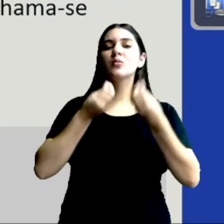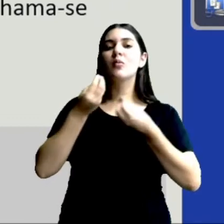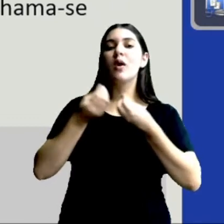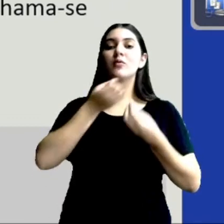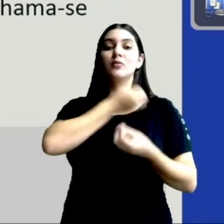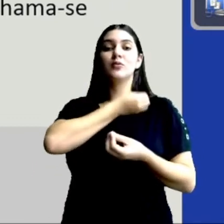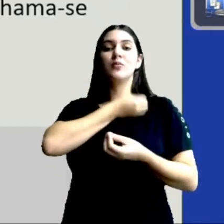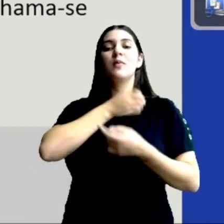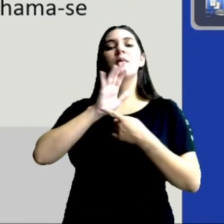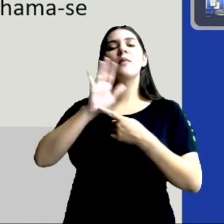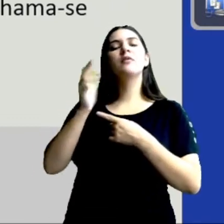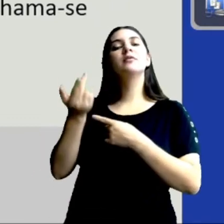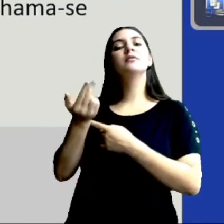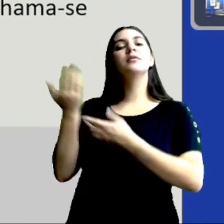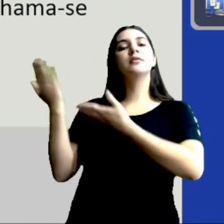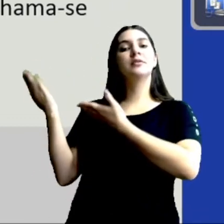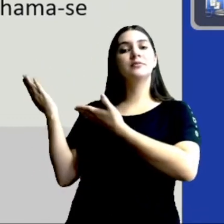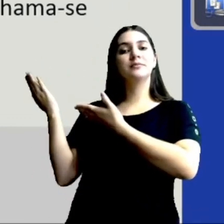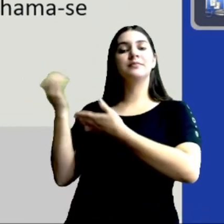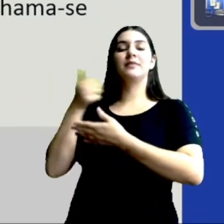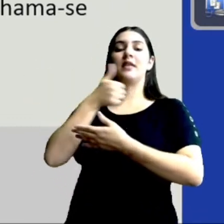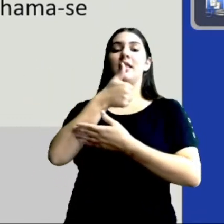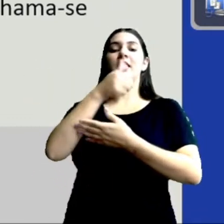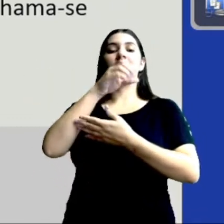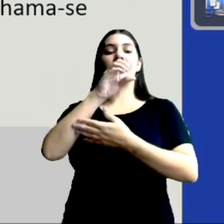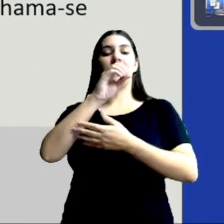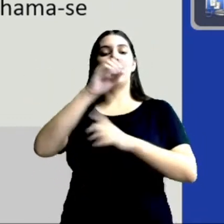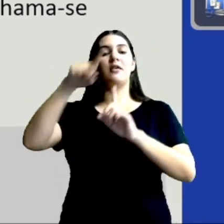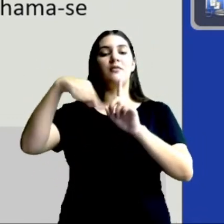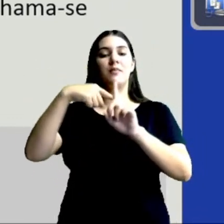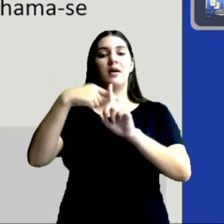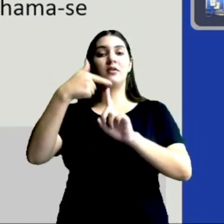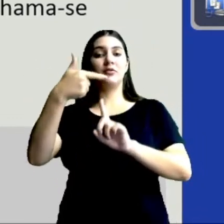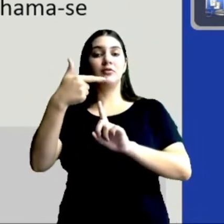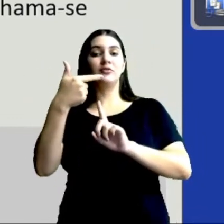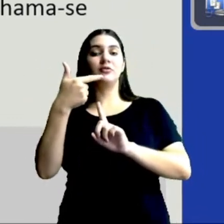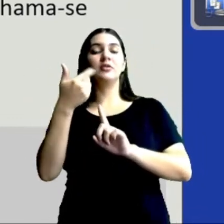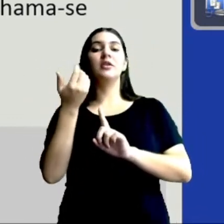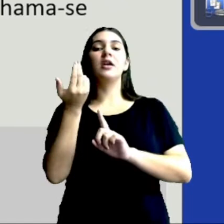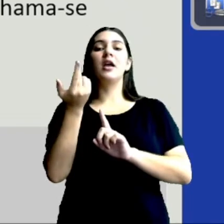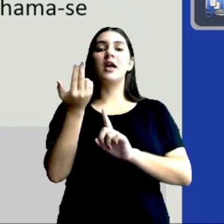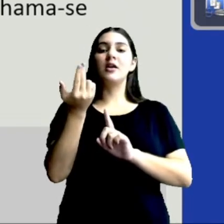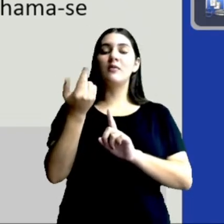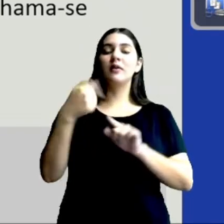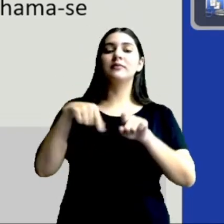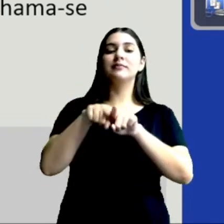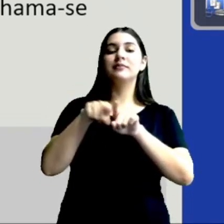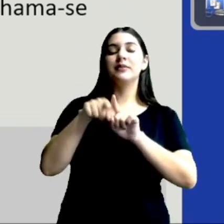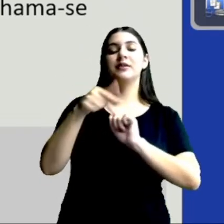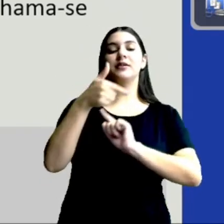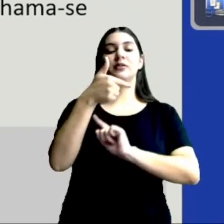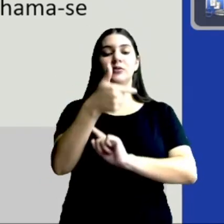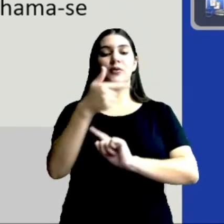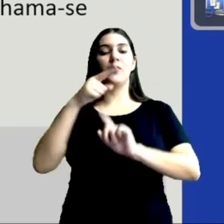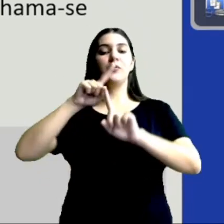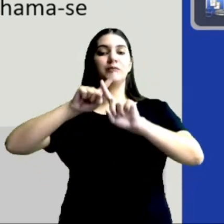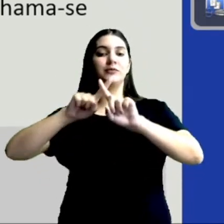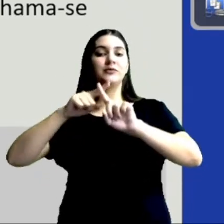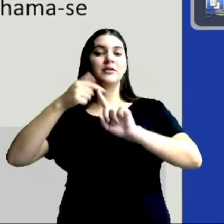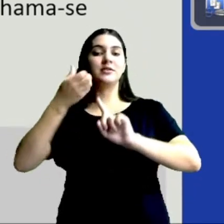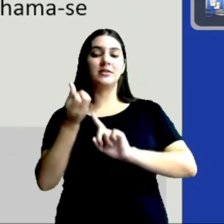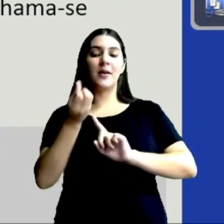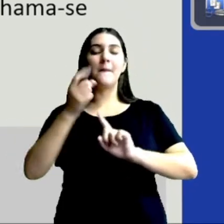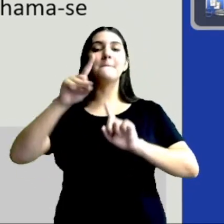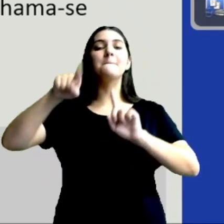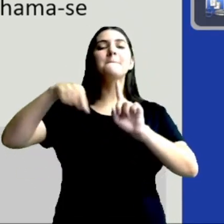aqui nessa igualdade? 10 mais 2 é igual a 2 vezes 6. Mas que número é isso?